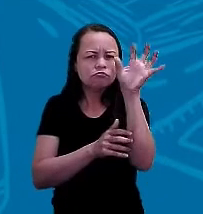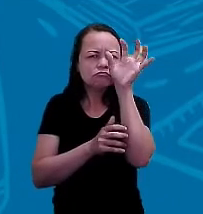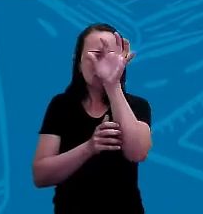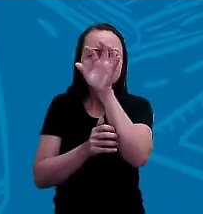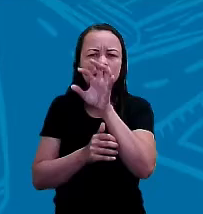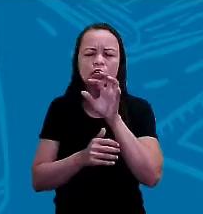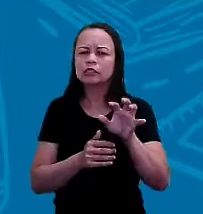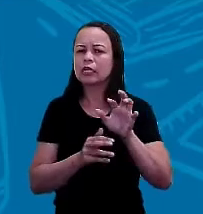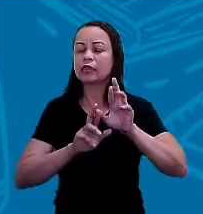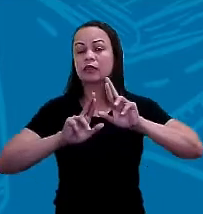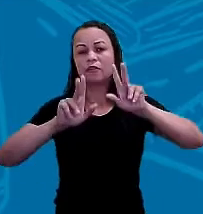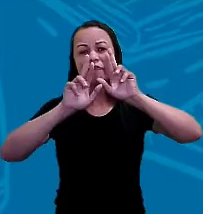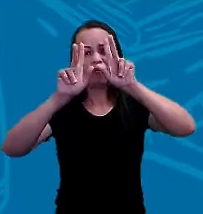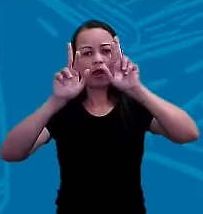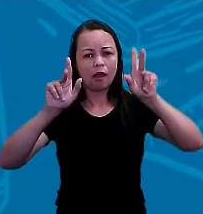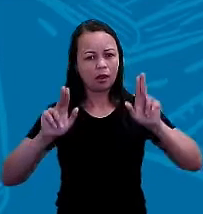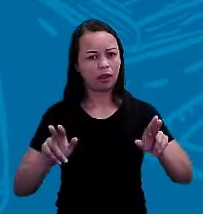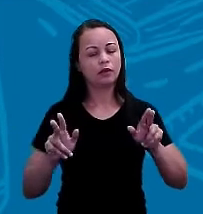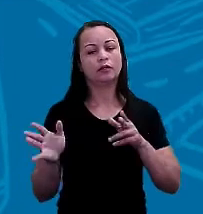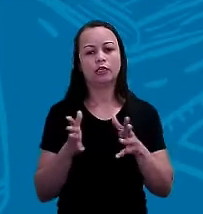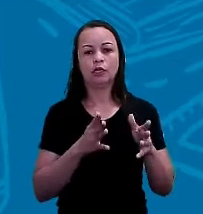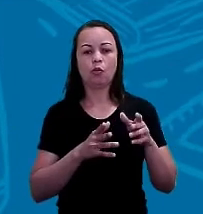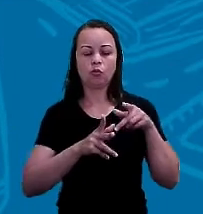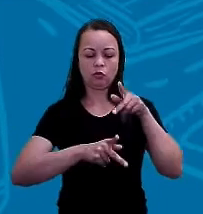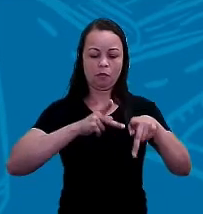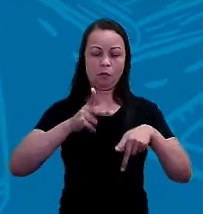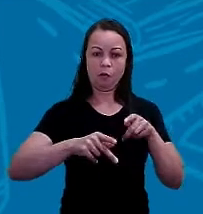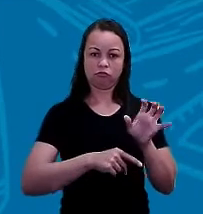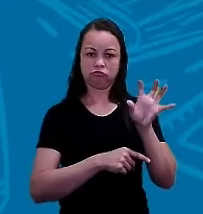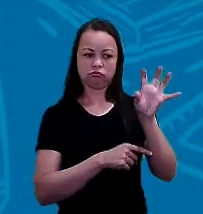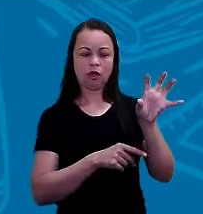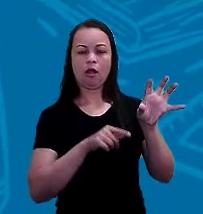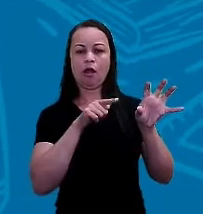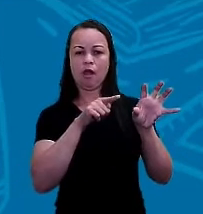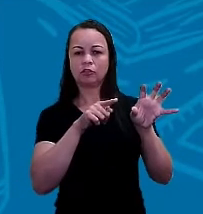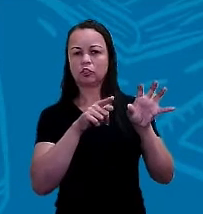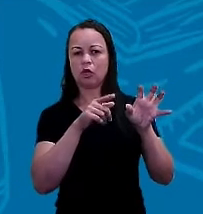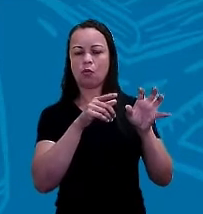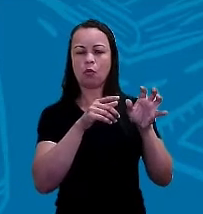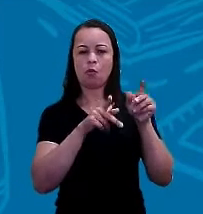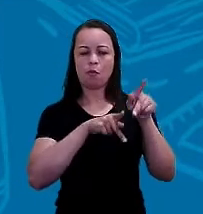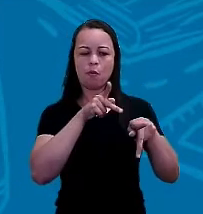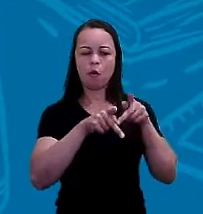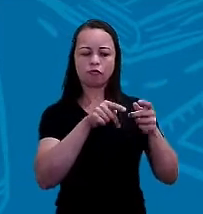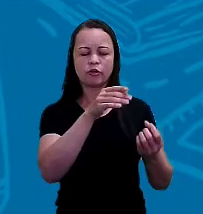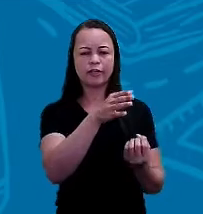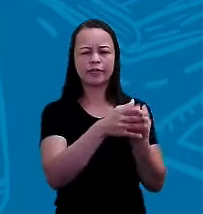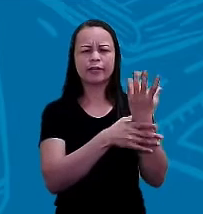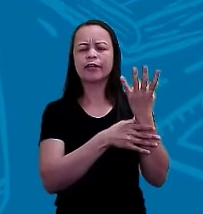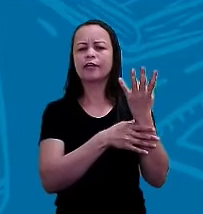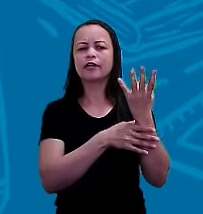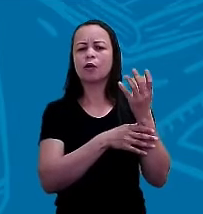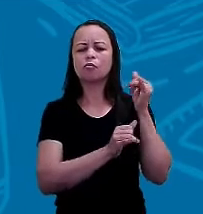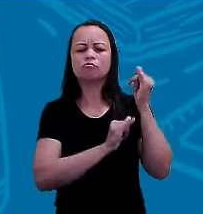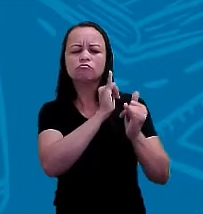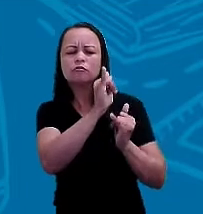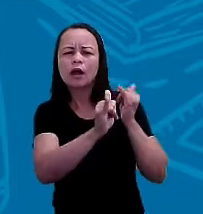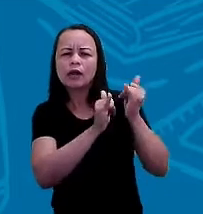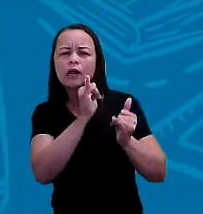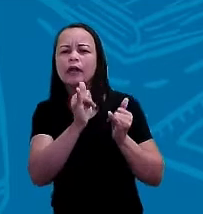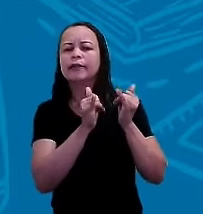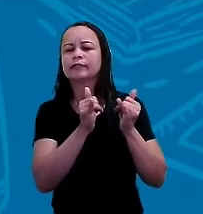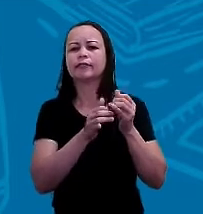onde o povo daquela região, eles criam aquelas histórias, aquelas lendas que